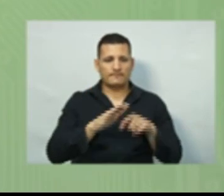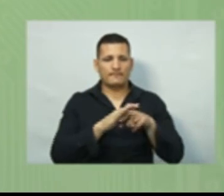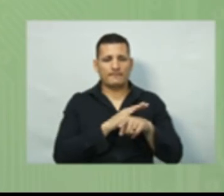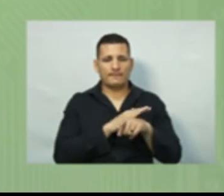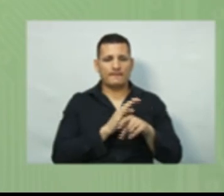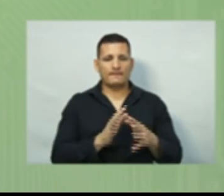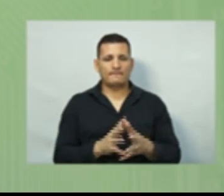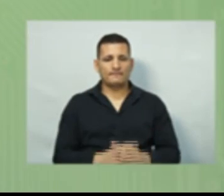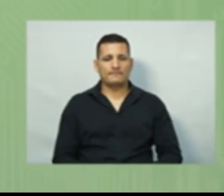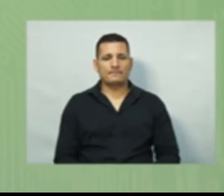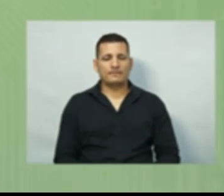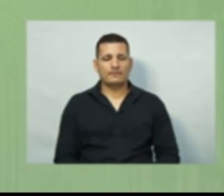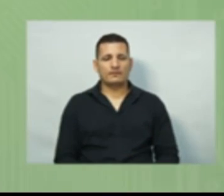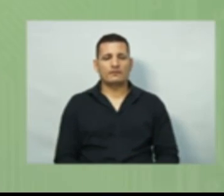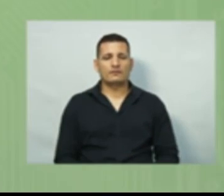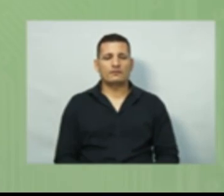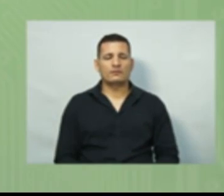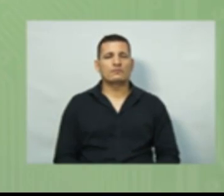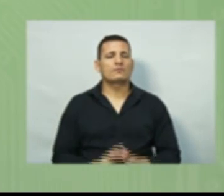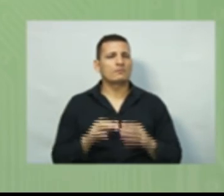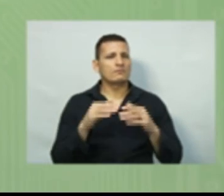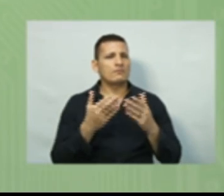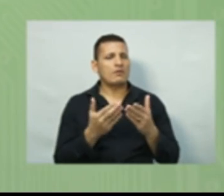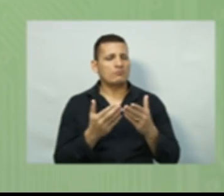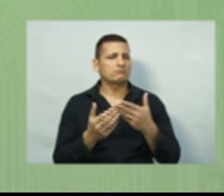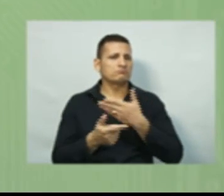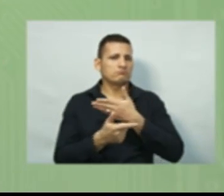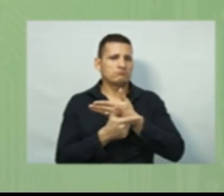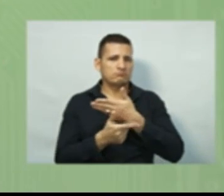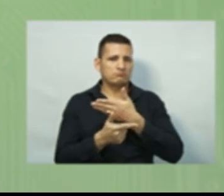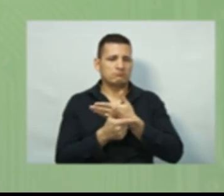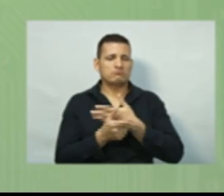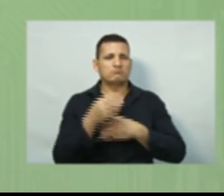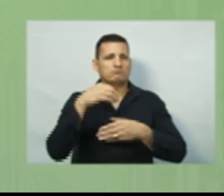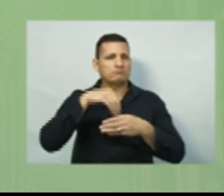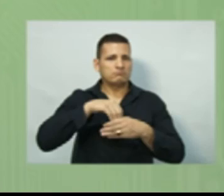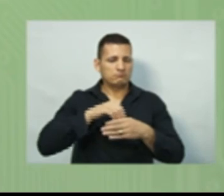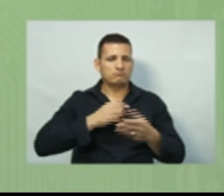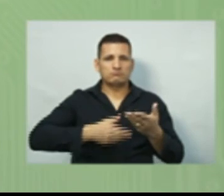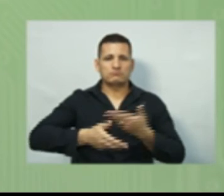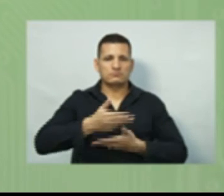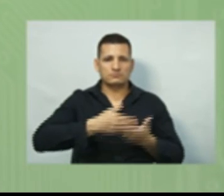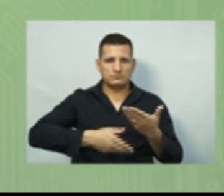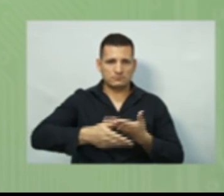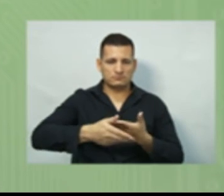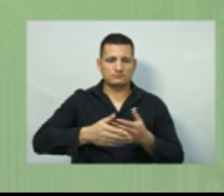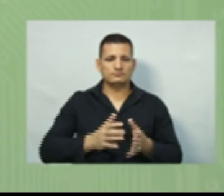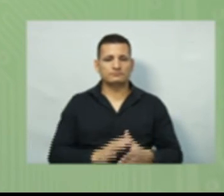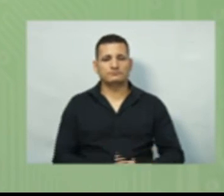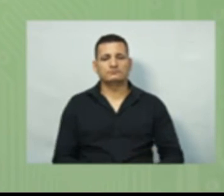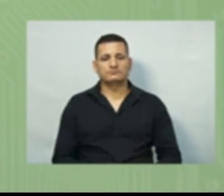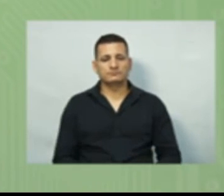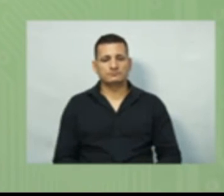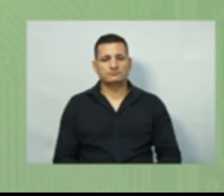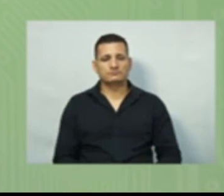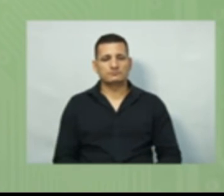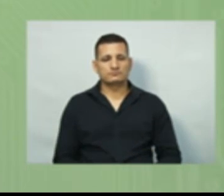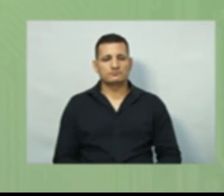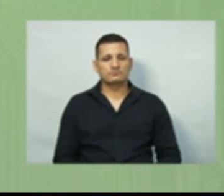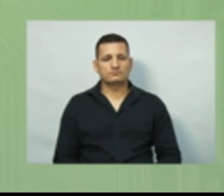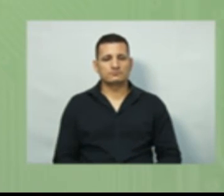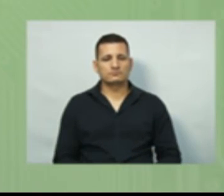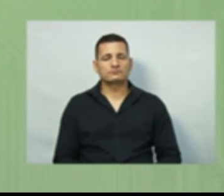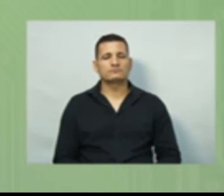papel da solidariedade interna para o crescimento econômico? Deixa eu dar uma voltadinha aqui, a gente tem isso aqui nos nossos